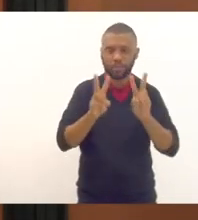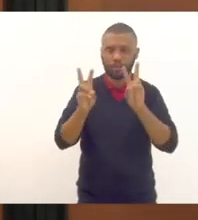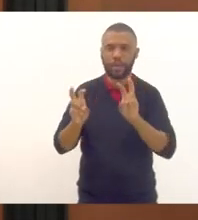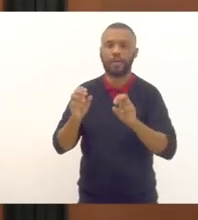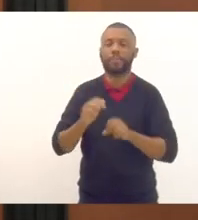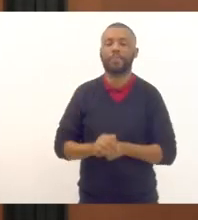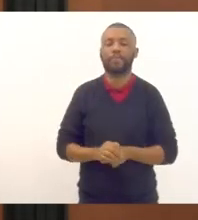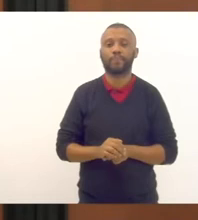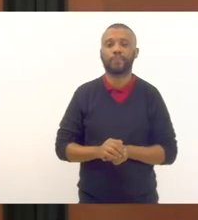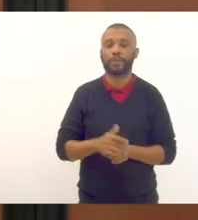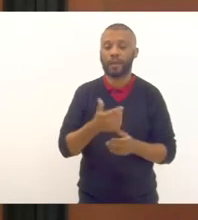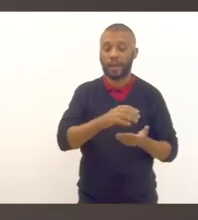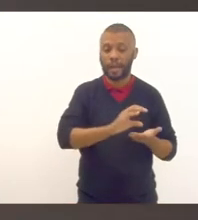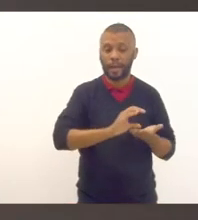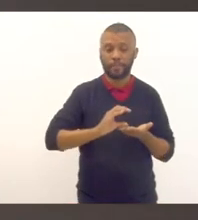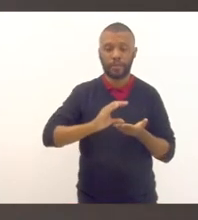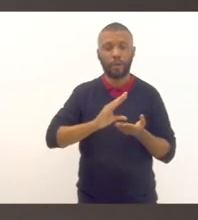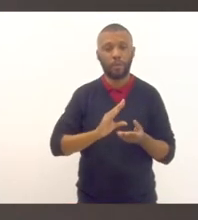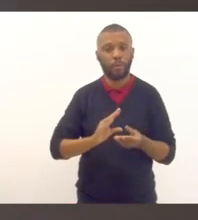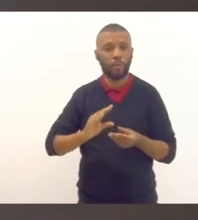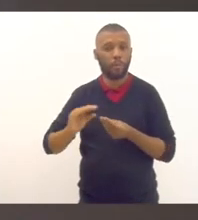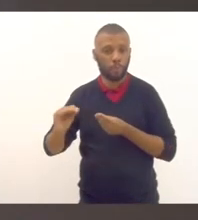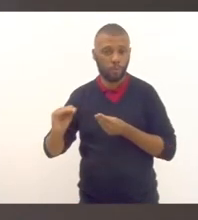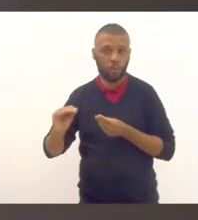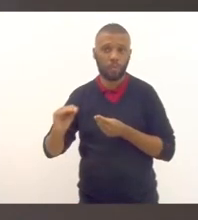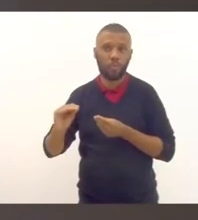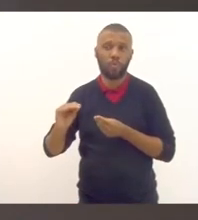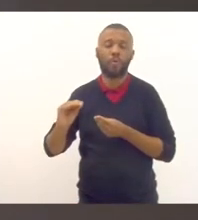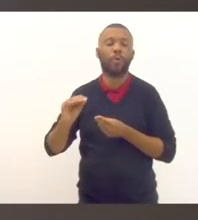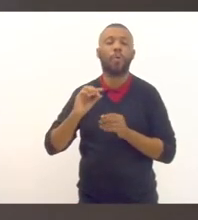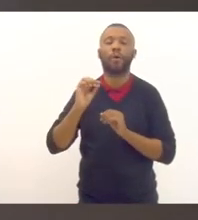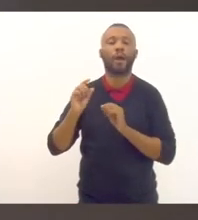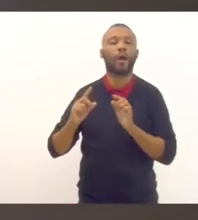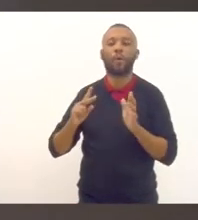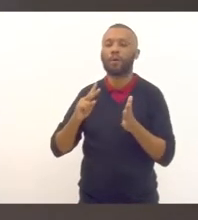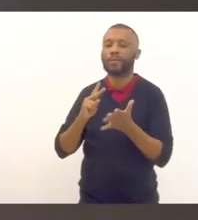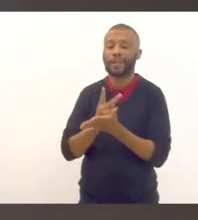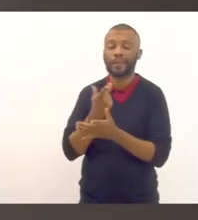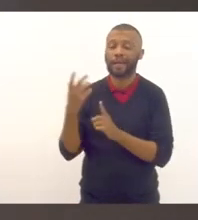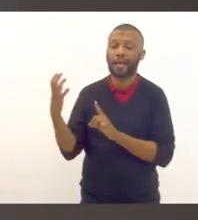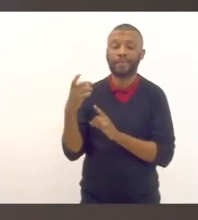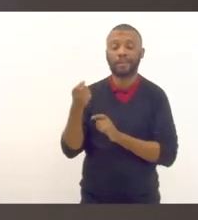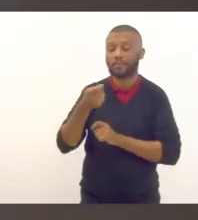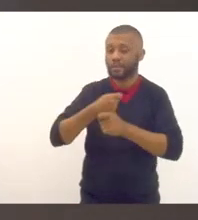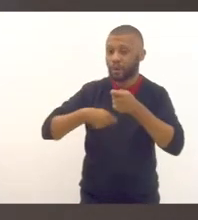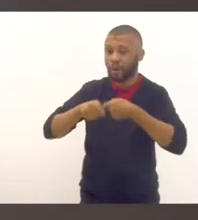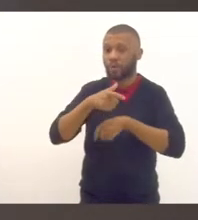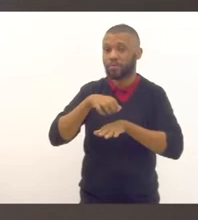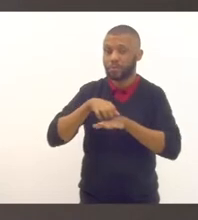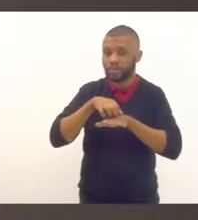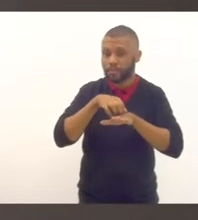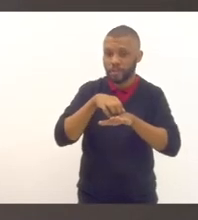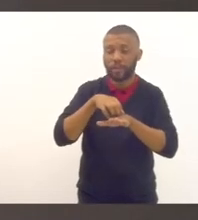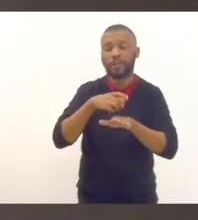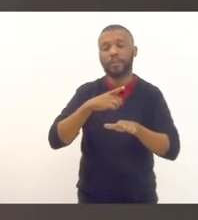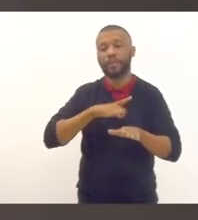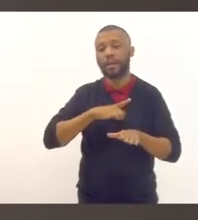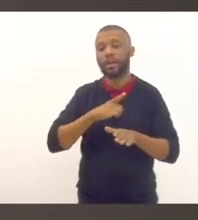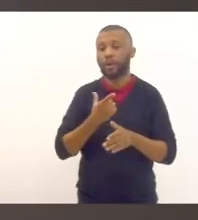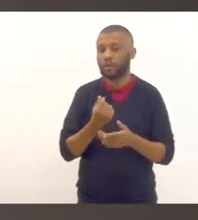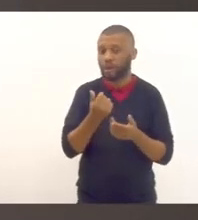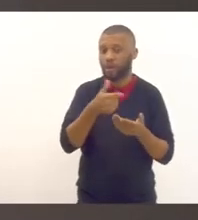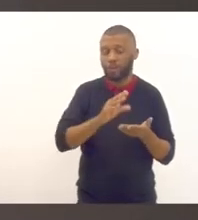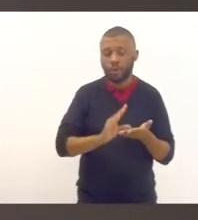de capital. Os pontos negativos que afetam diretamente os negócios de muitos empresários de transporte e causam fuga dos mesmos para